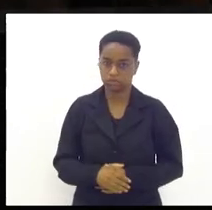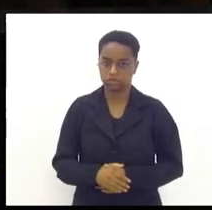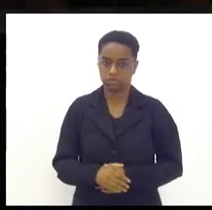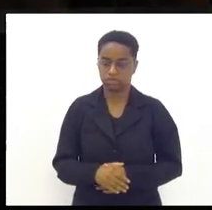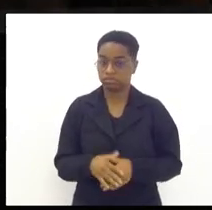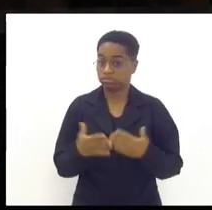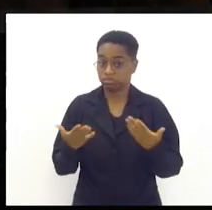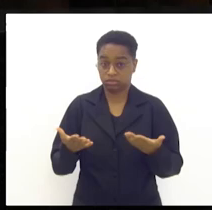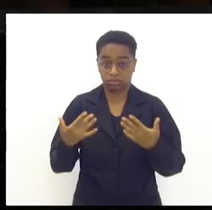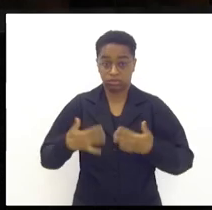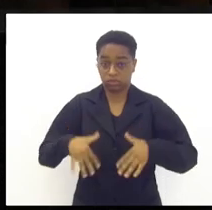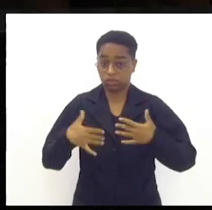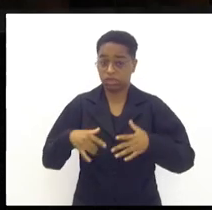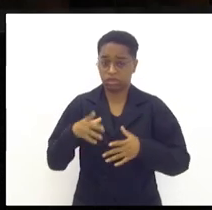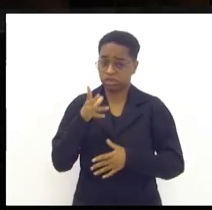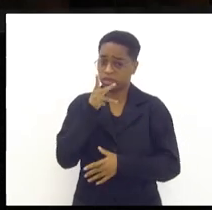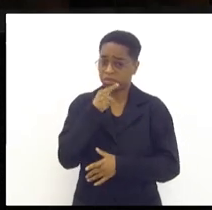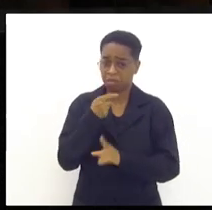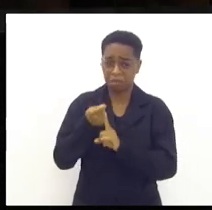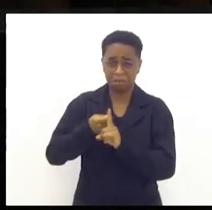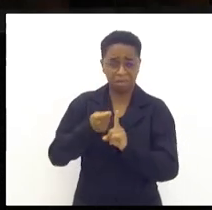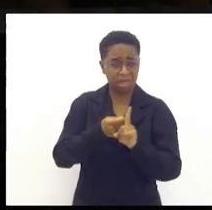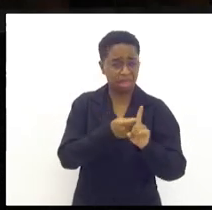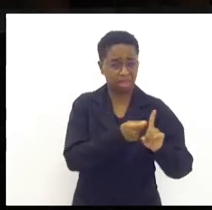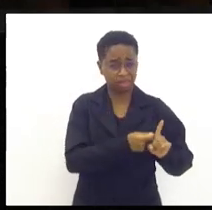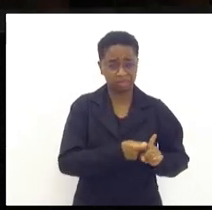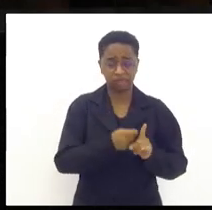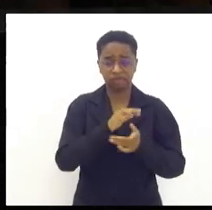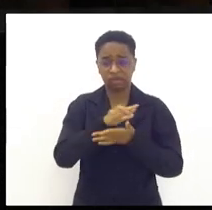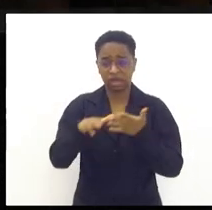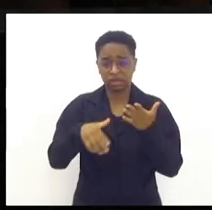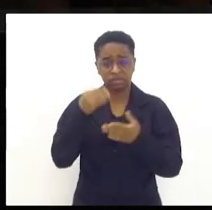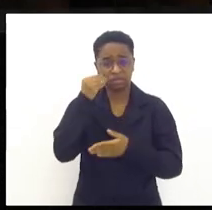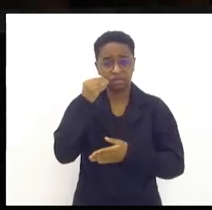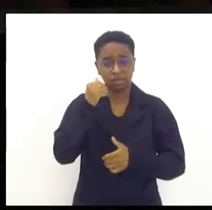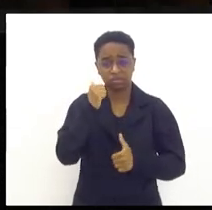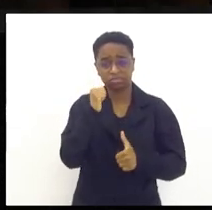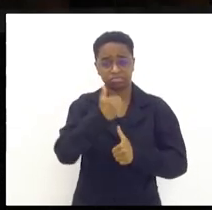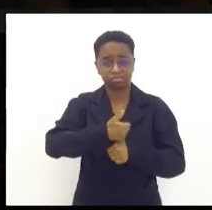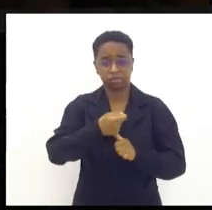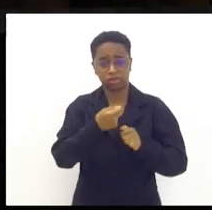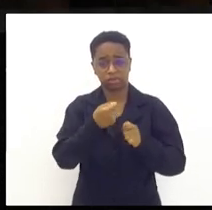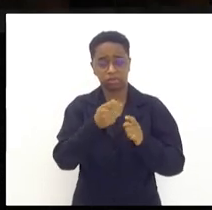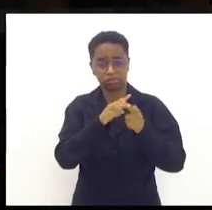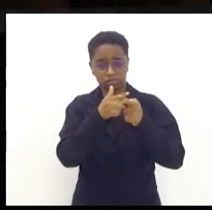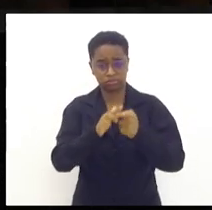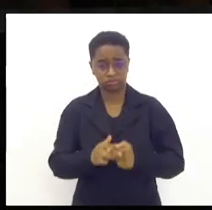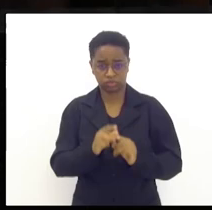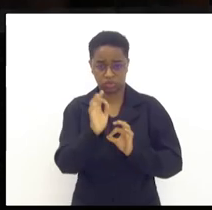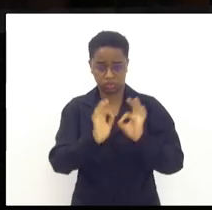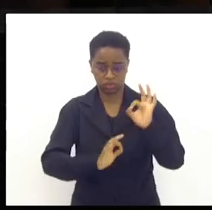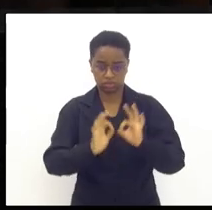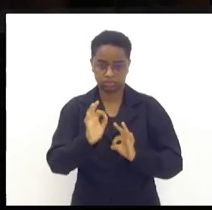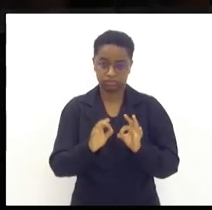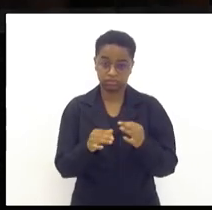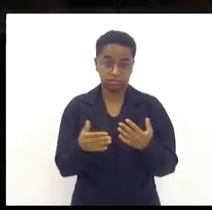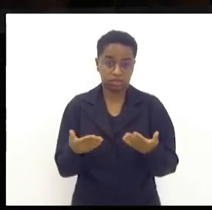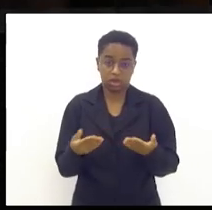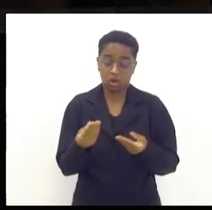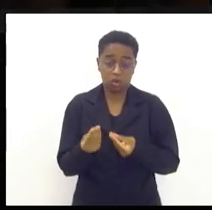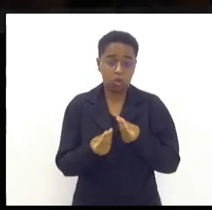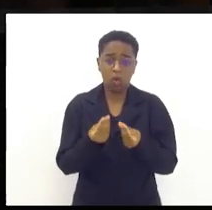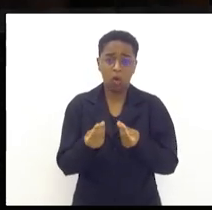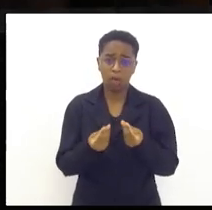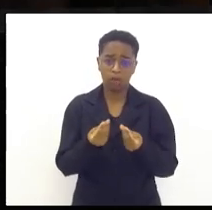Deram meses para se construir um substitutivo. Ora, como é que